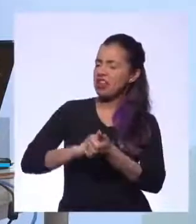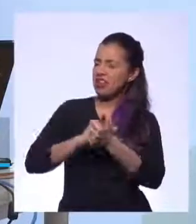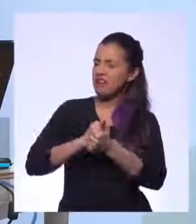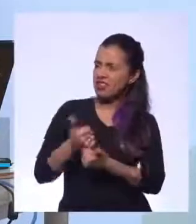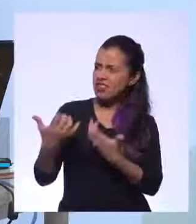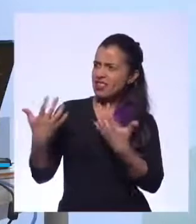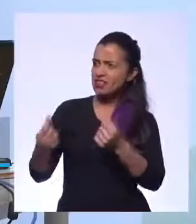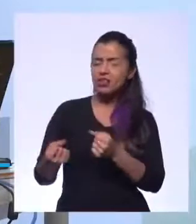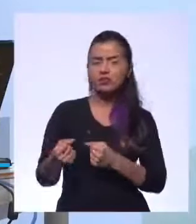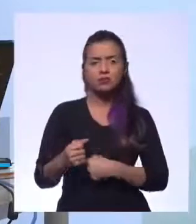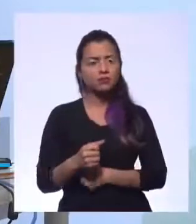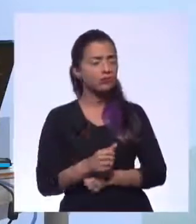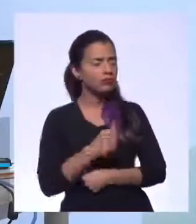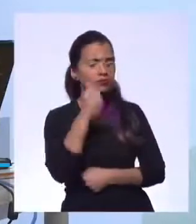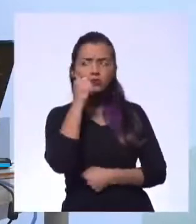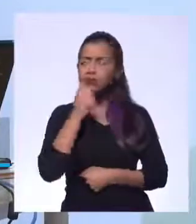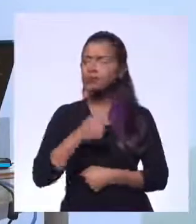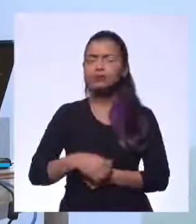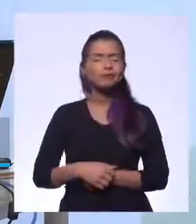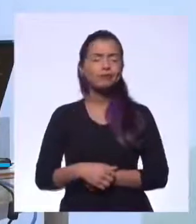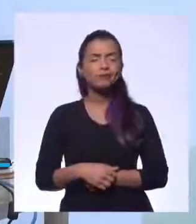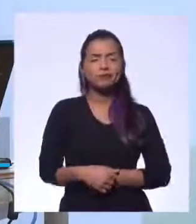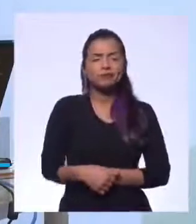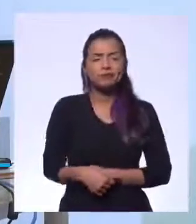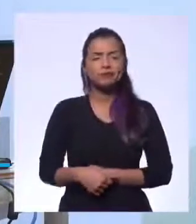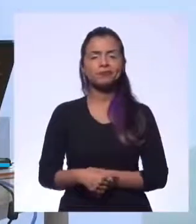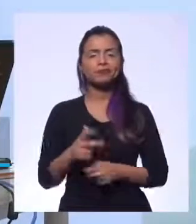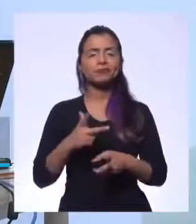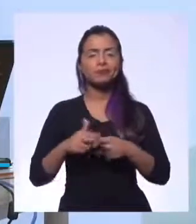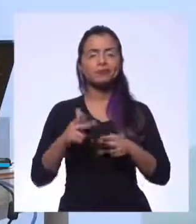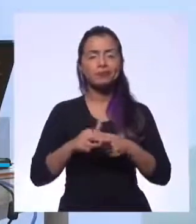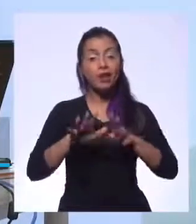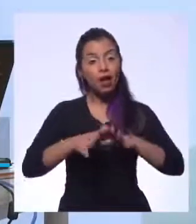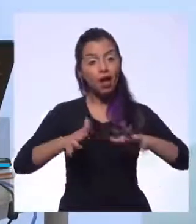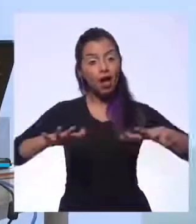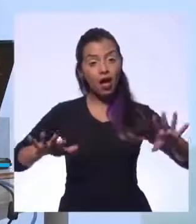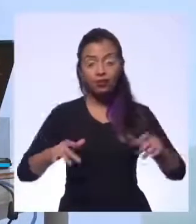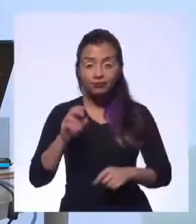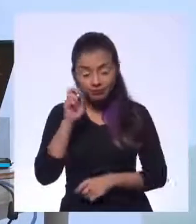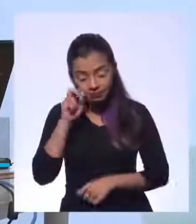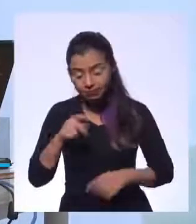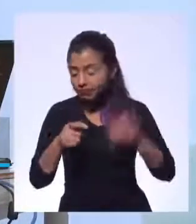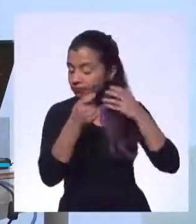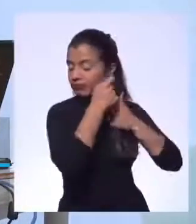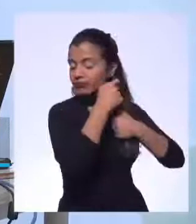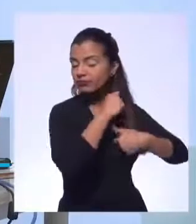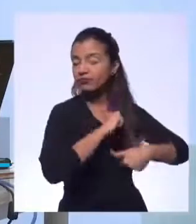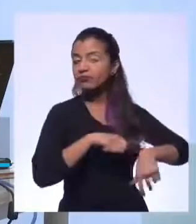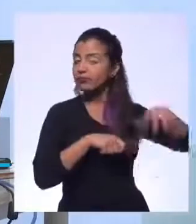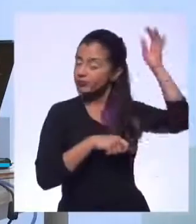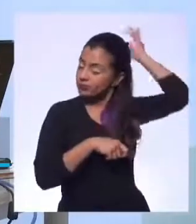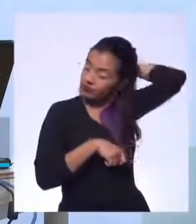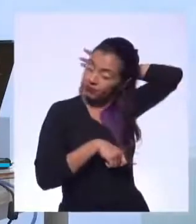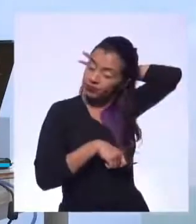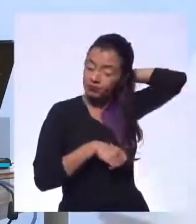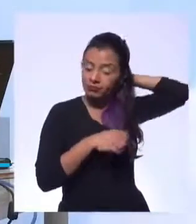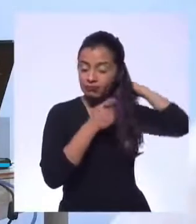Yara faz a egípcia. Continua se admirando no espelho e começa a entoar o mantra budista.